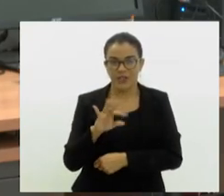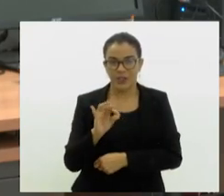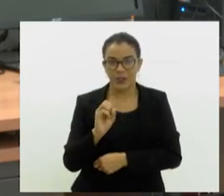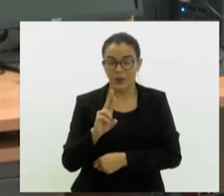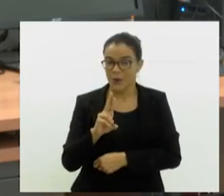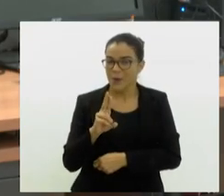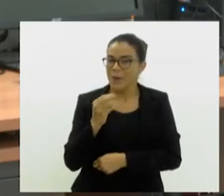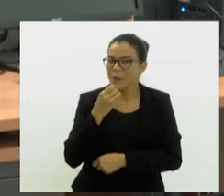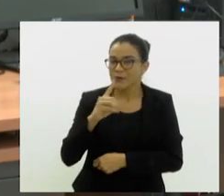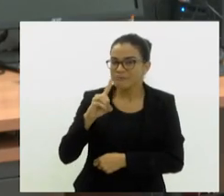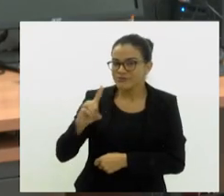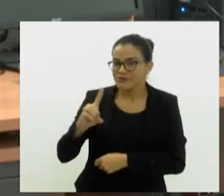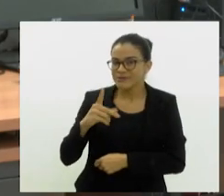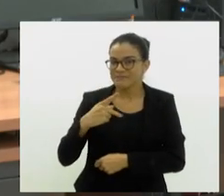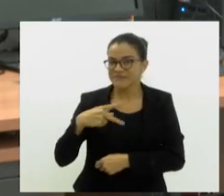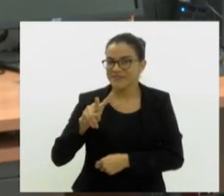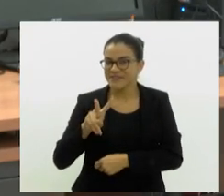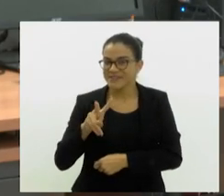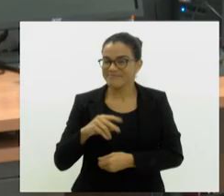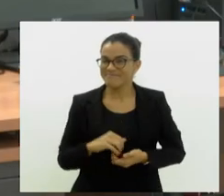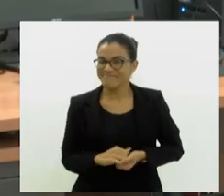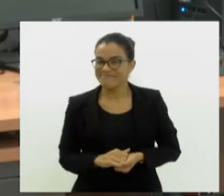PV!